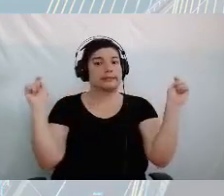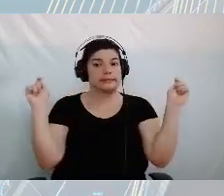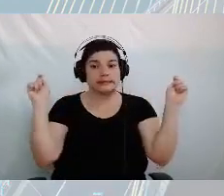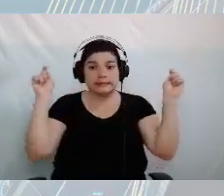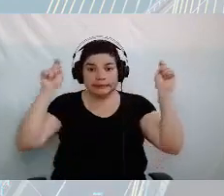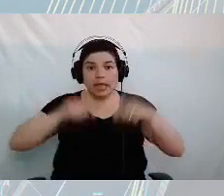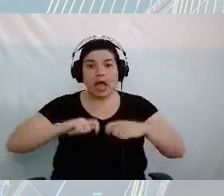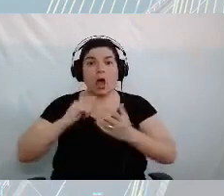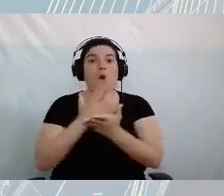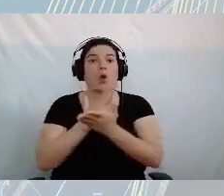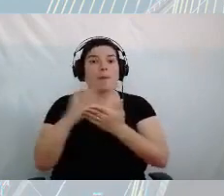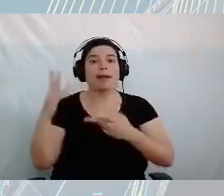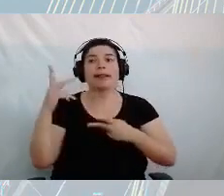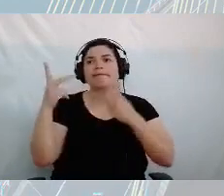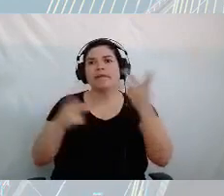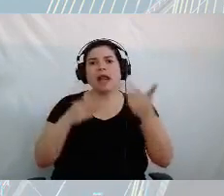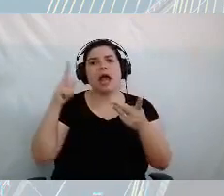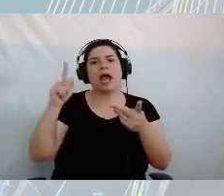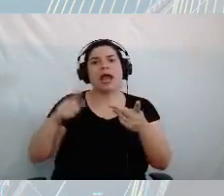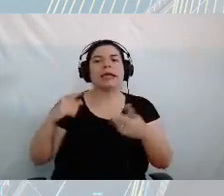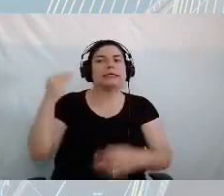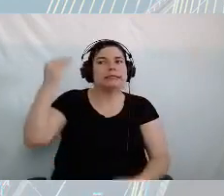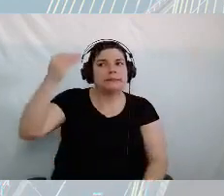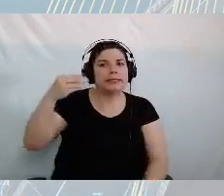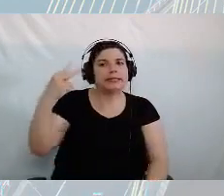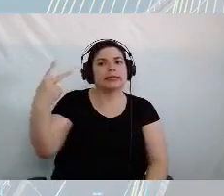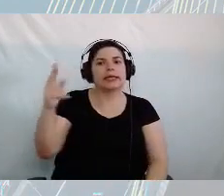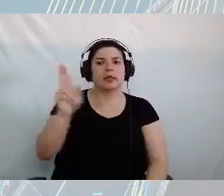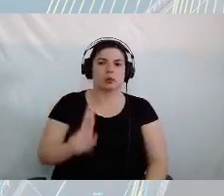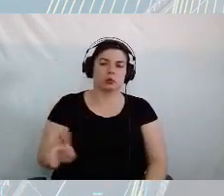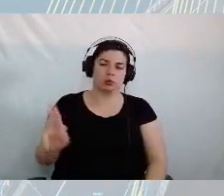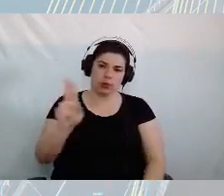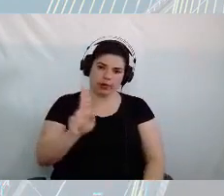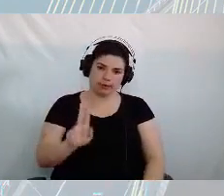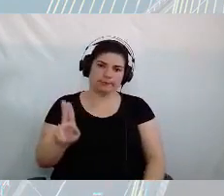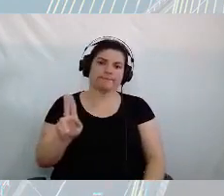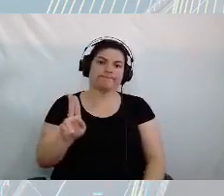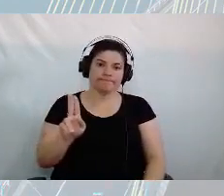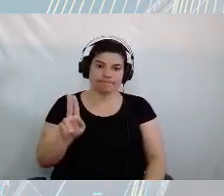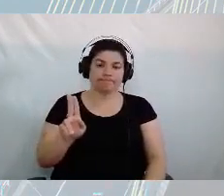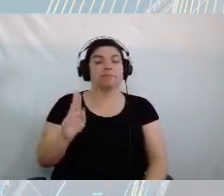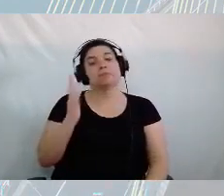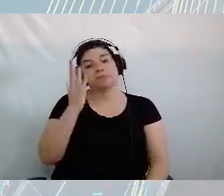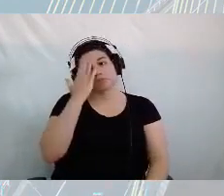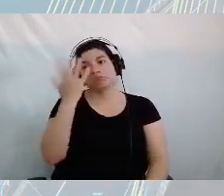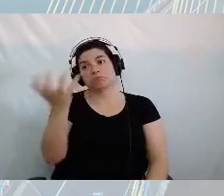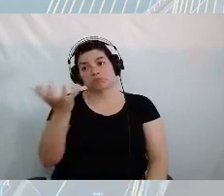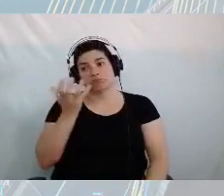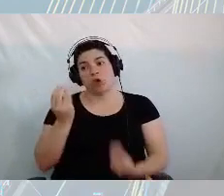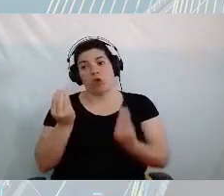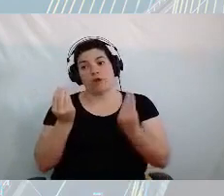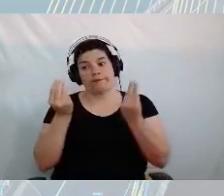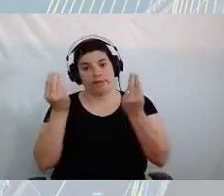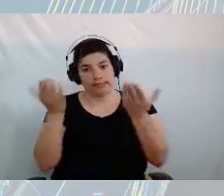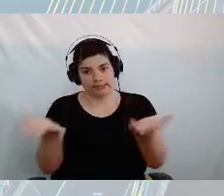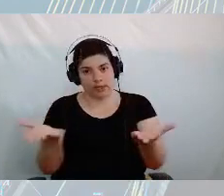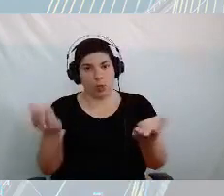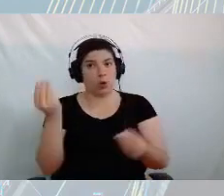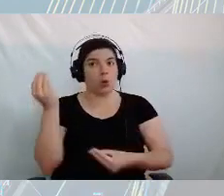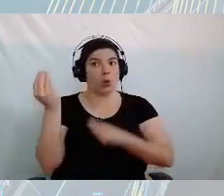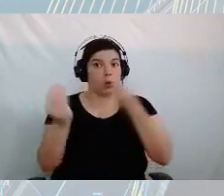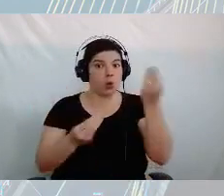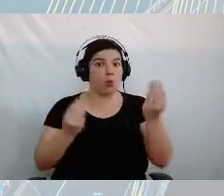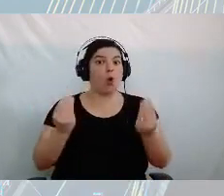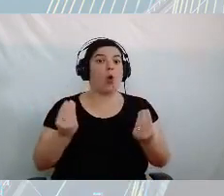a falar da jornada do usuário. Bom, eu sabia o que eu queria oferecer, como eu queria oferecer,